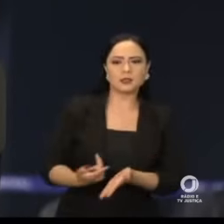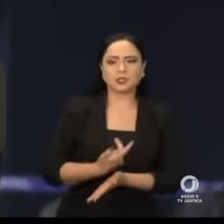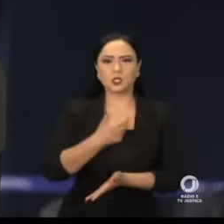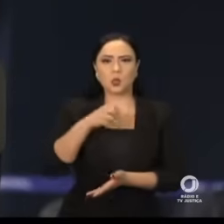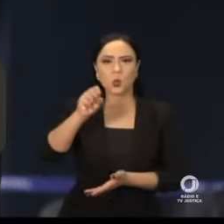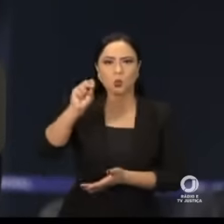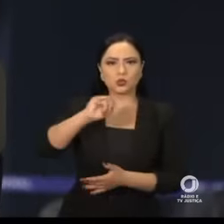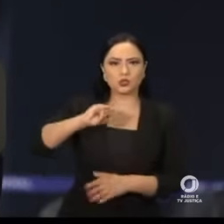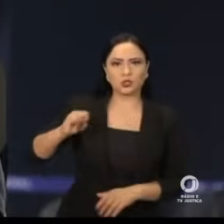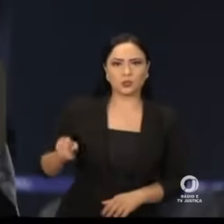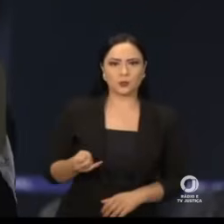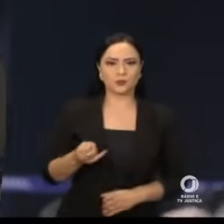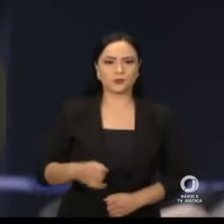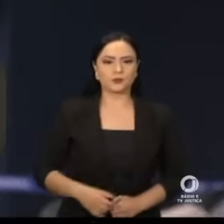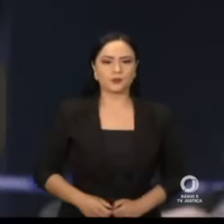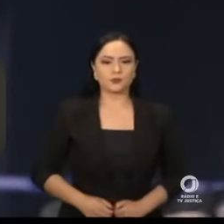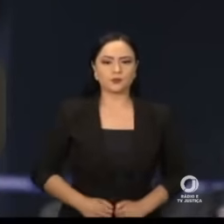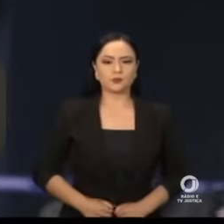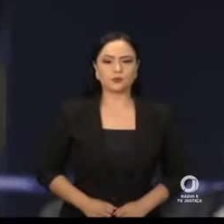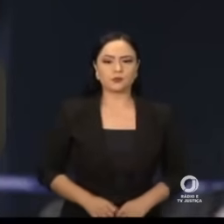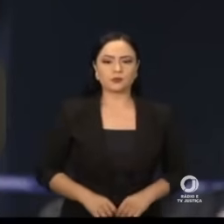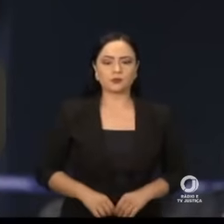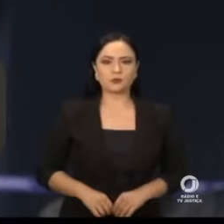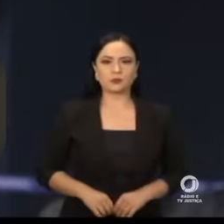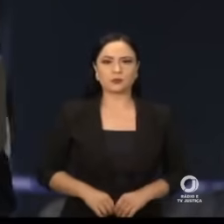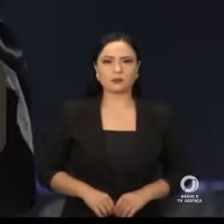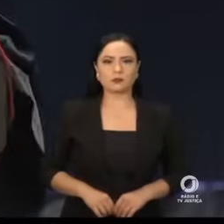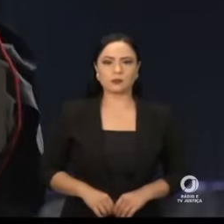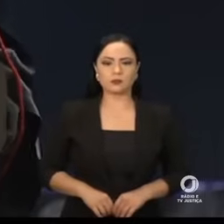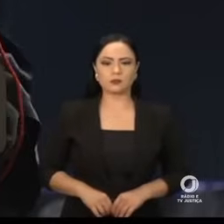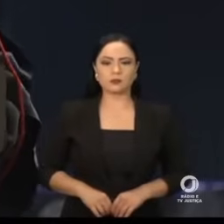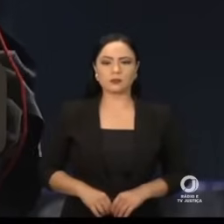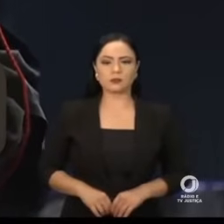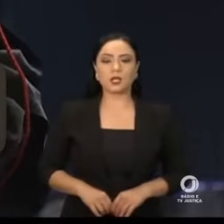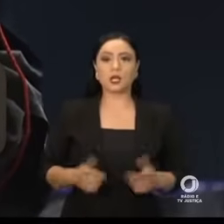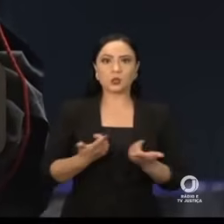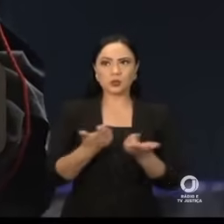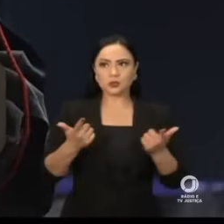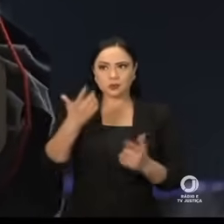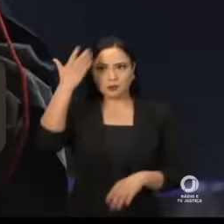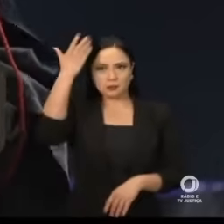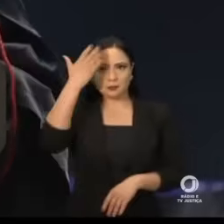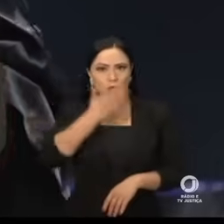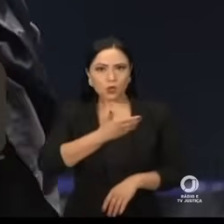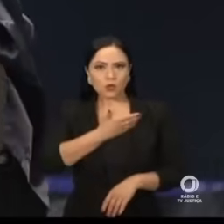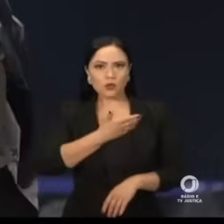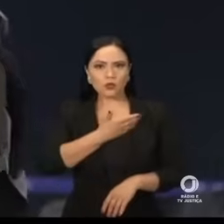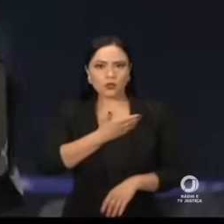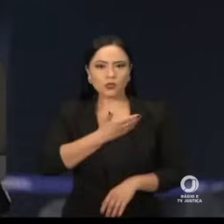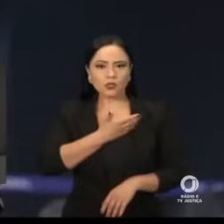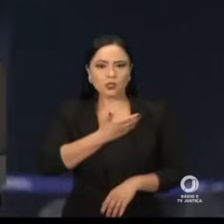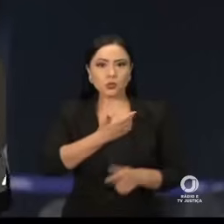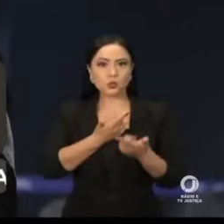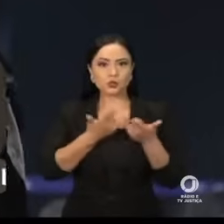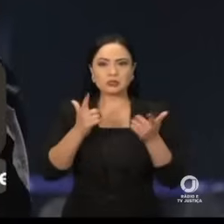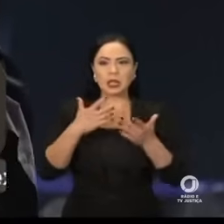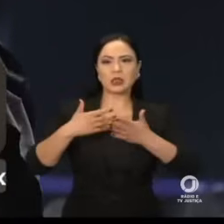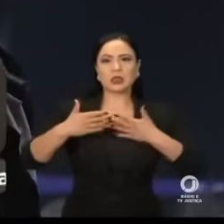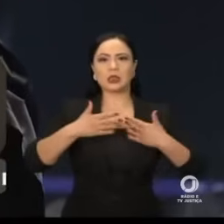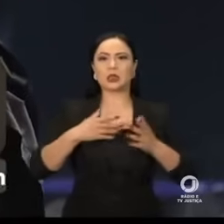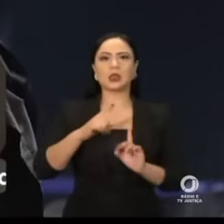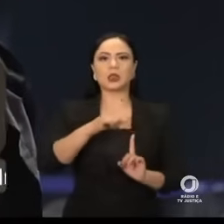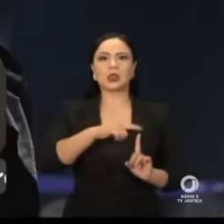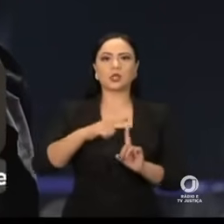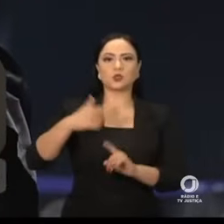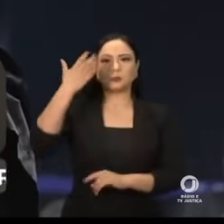janeiro. Para além de não haver provas, para além de não haver qualquer tipo de